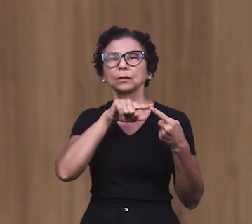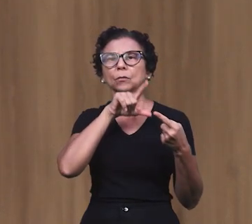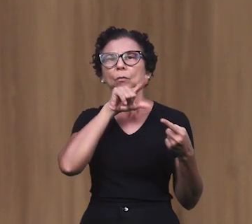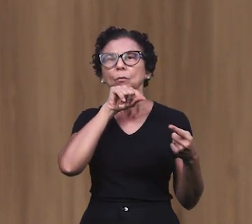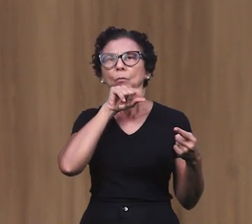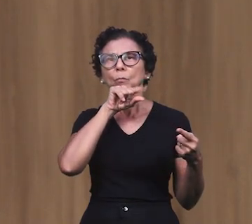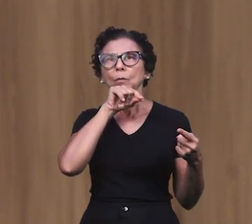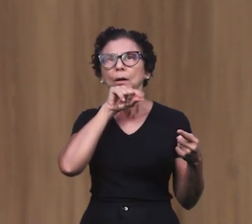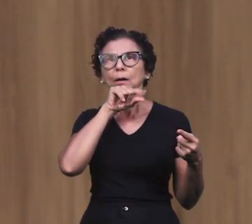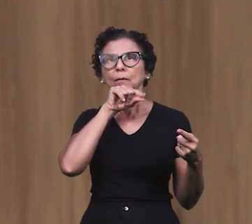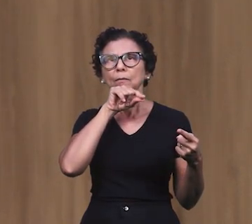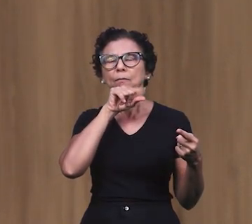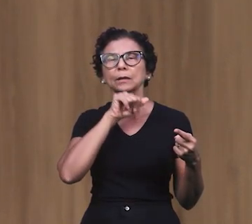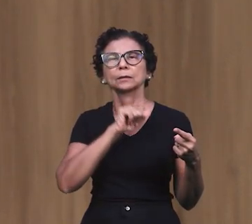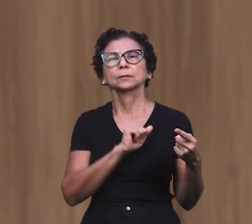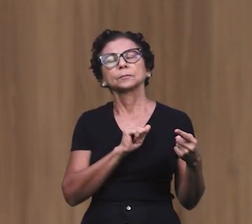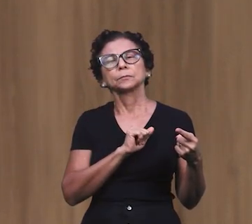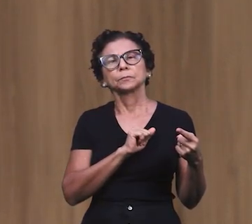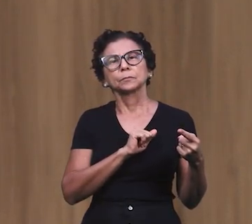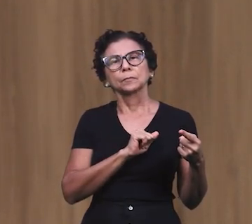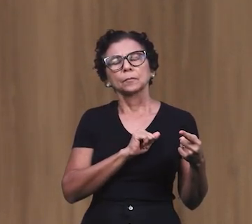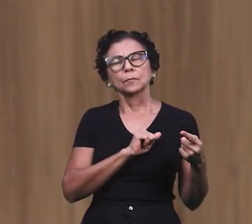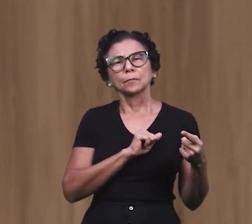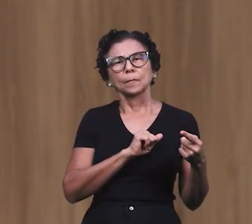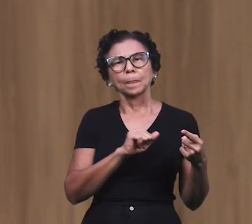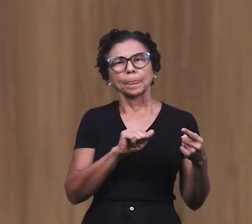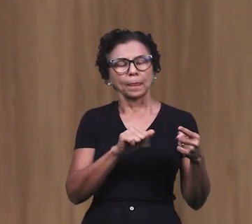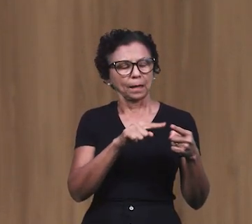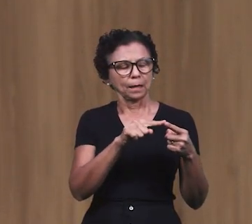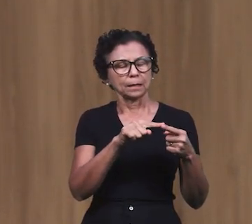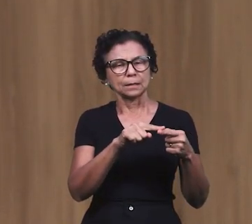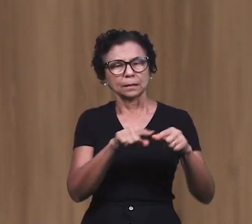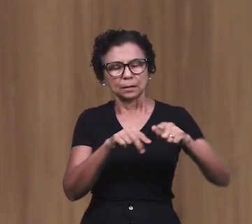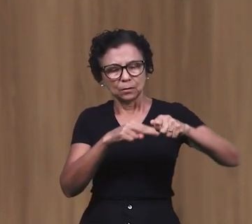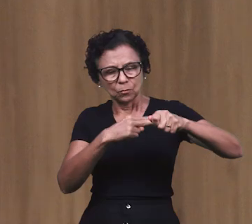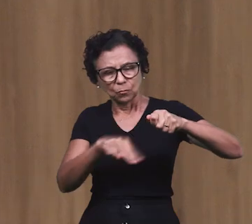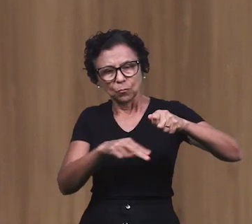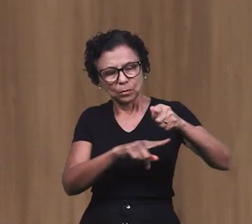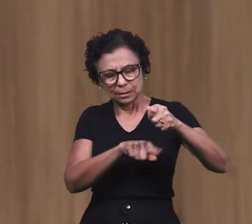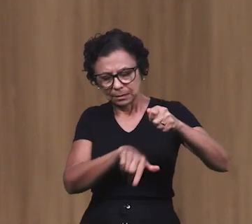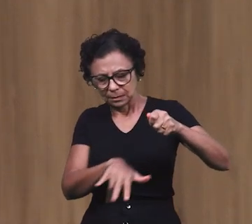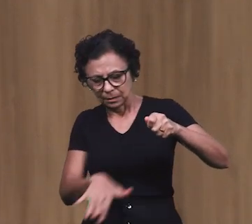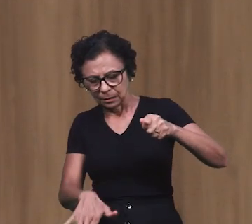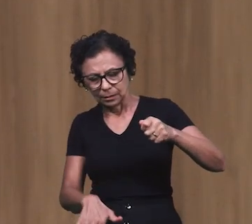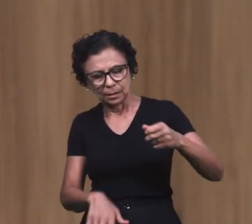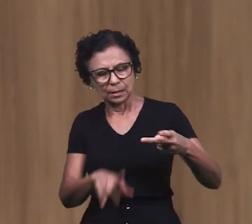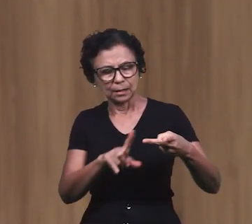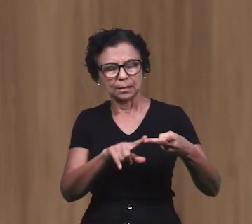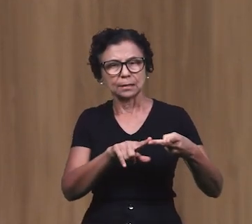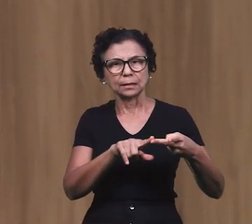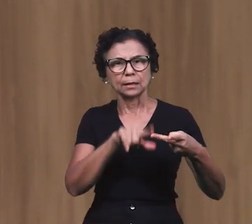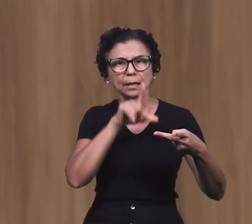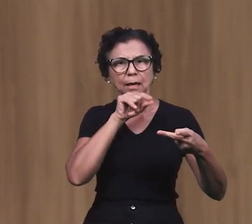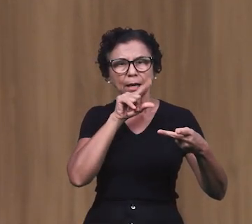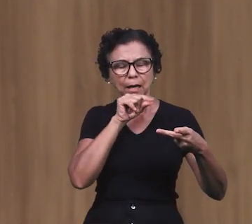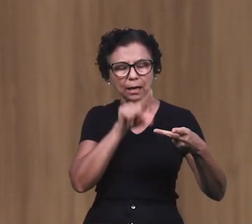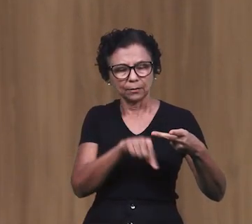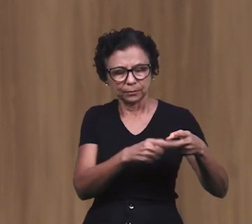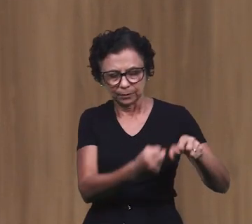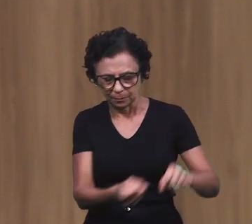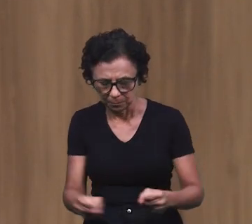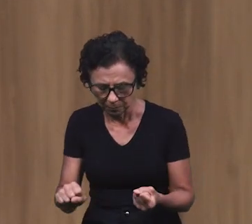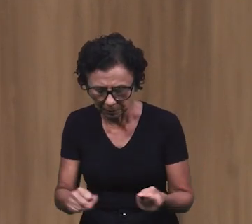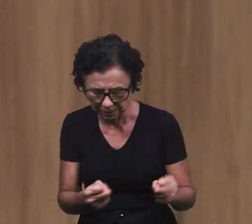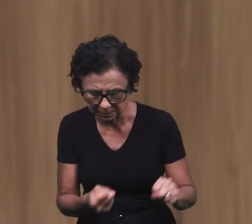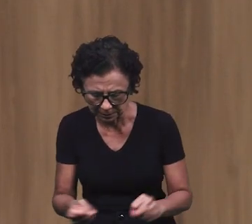ser manchada, molhada com o sangue da outra e ela vai ser solta depois. É porque ela agora vai carregar um